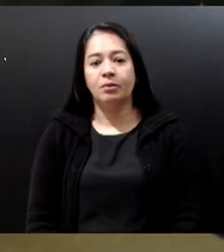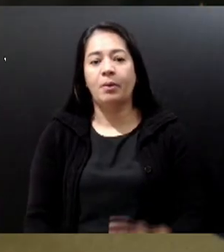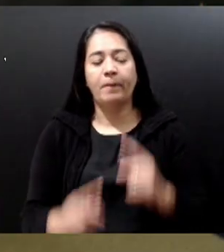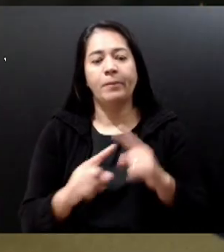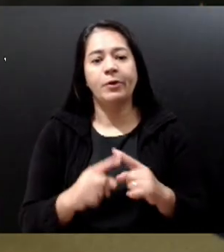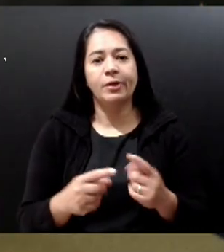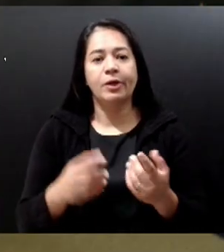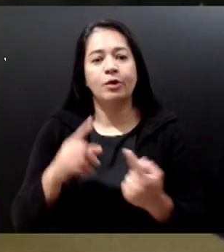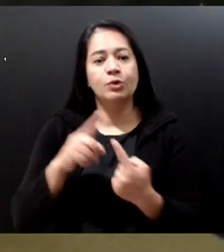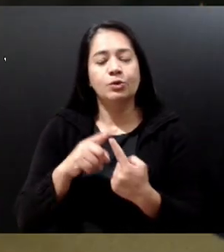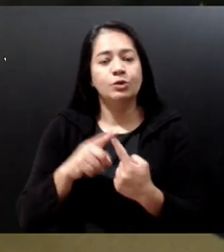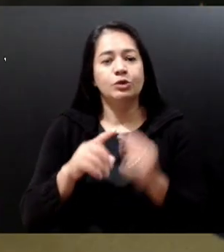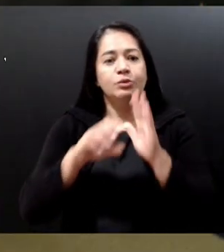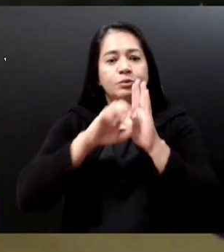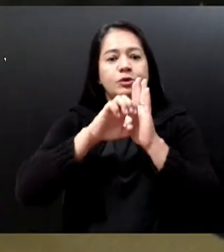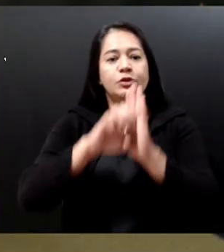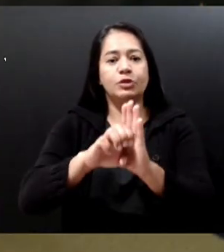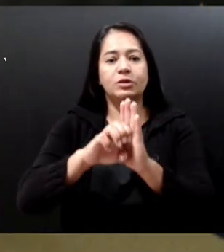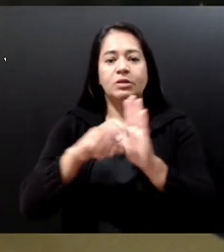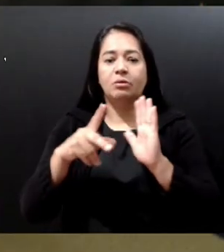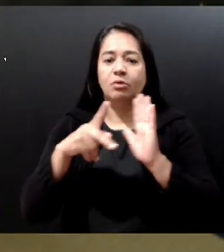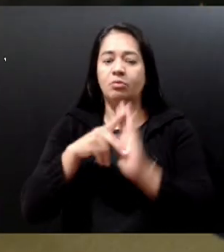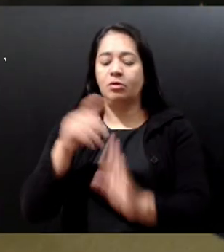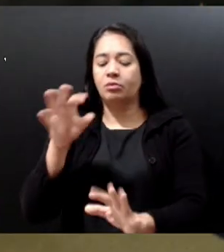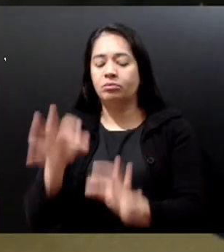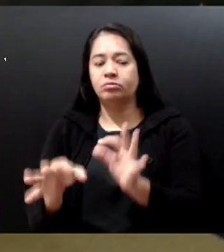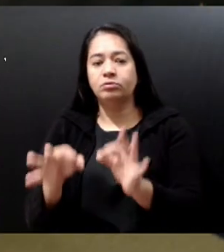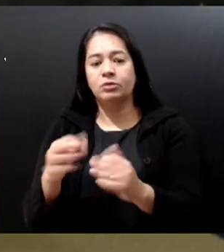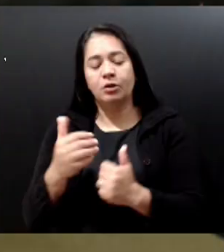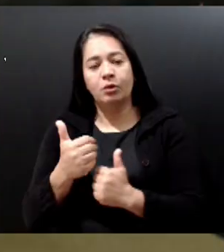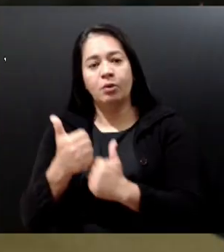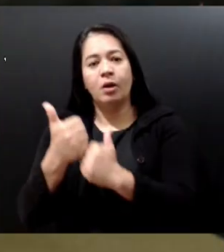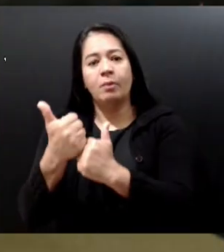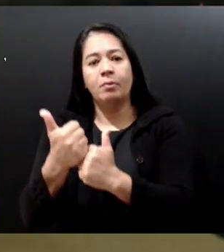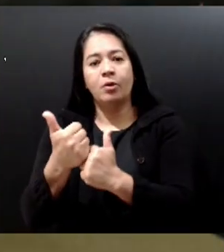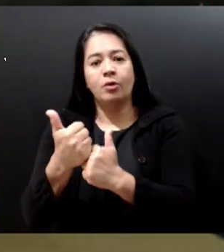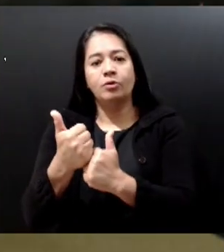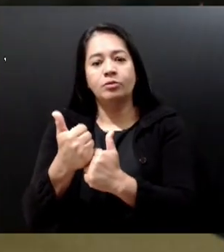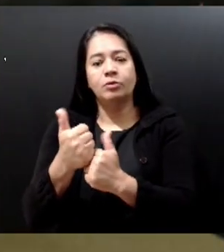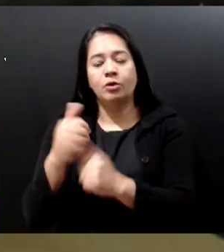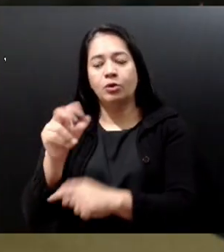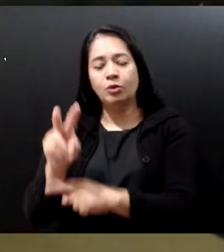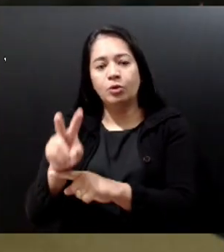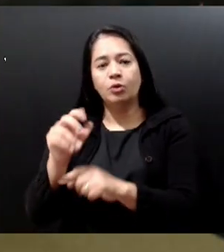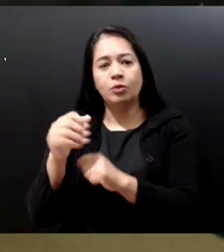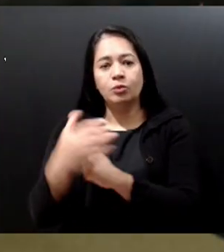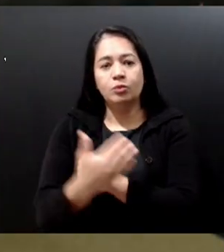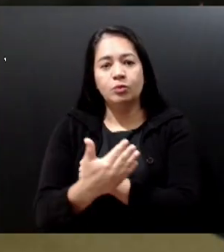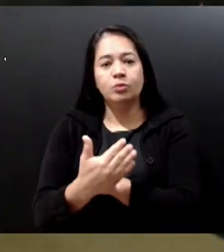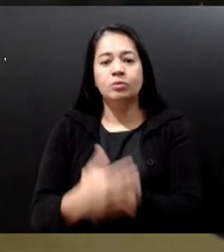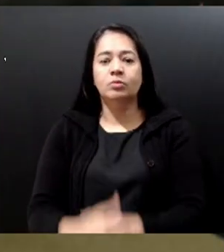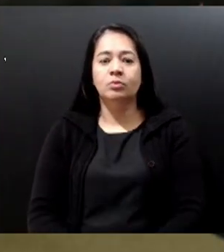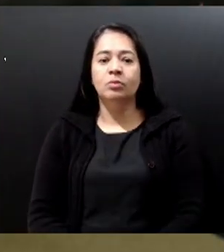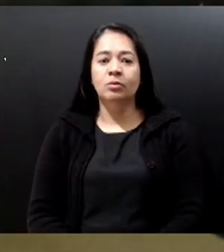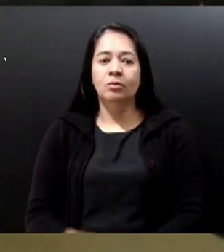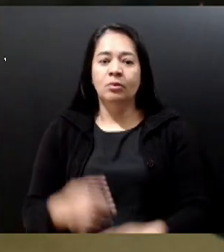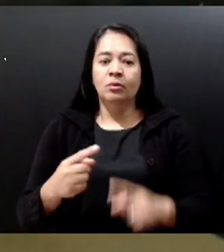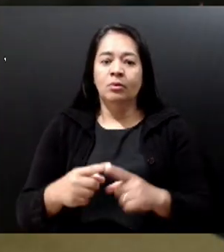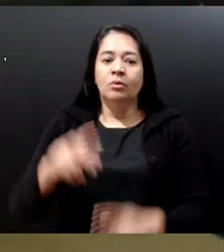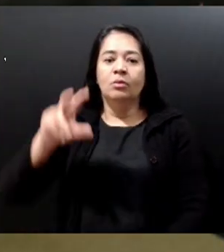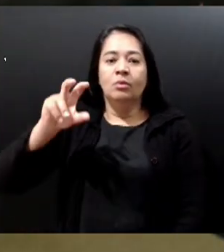justiça que dá aí um apoio e um resguardo, né? No caso, dos avós que têm